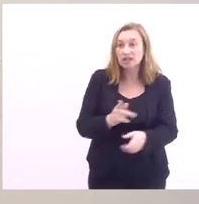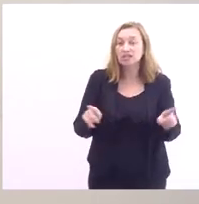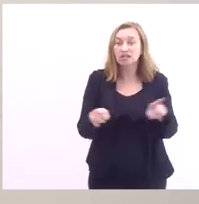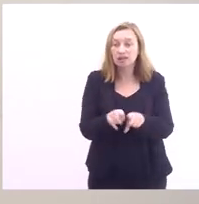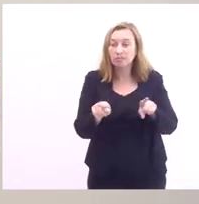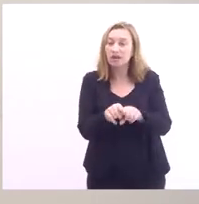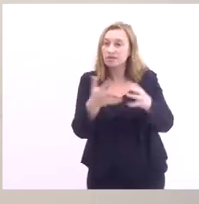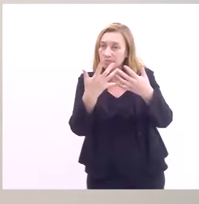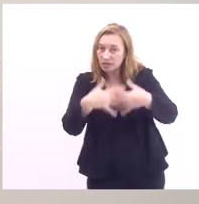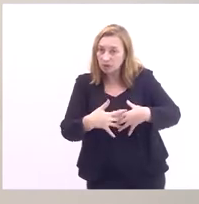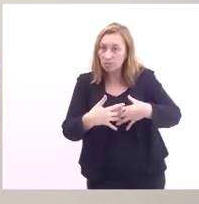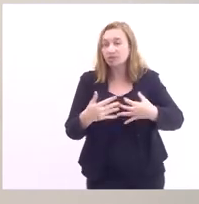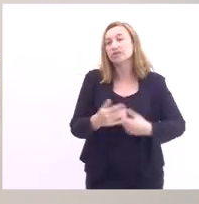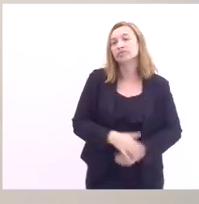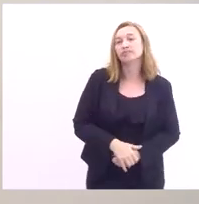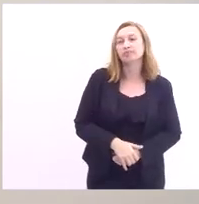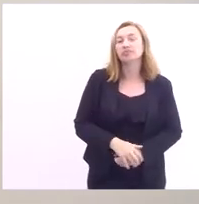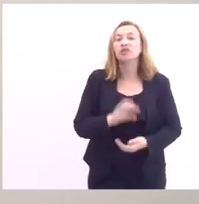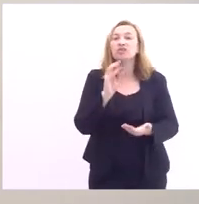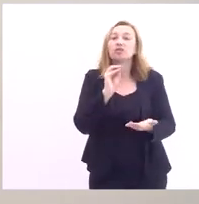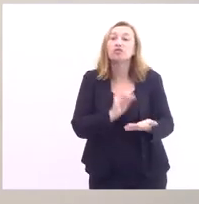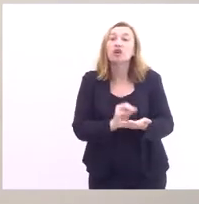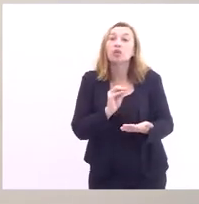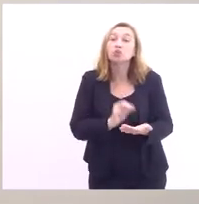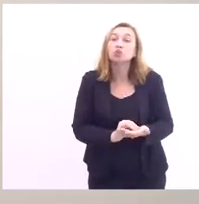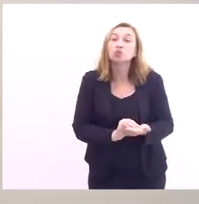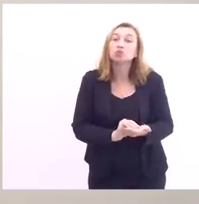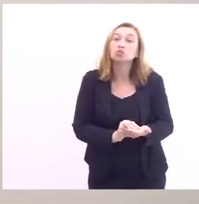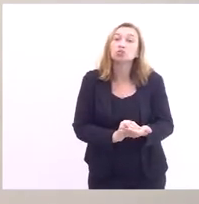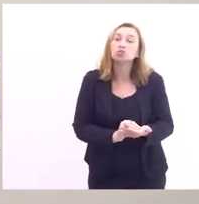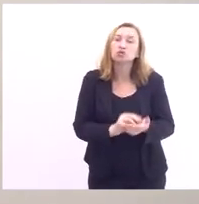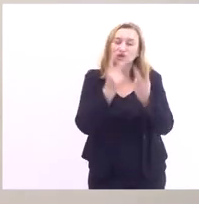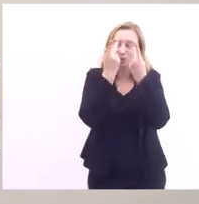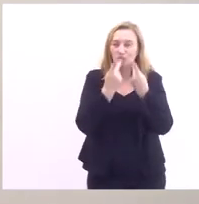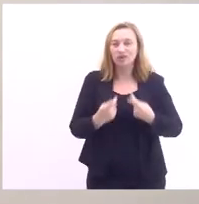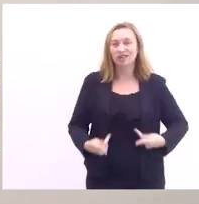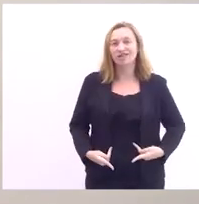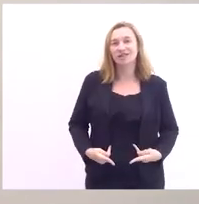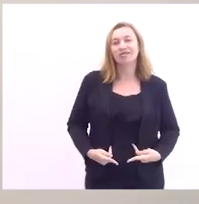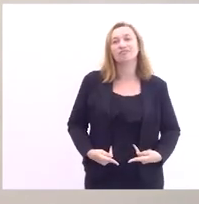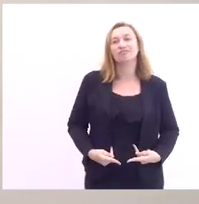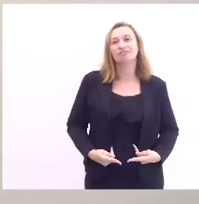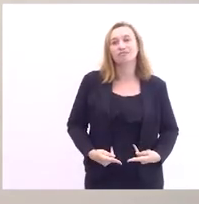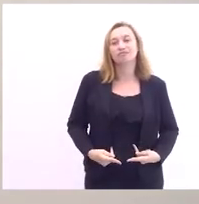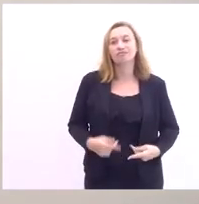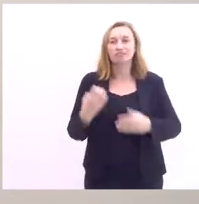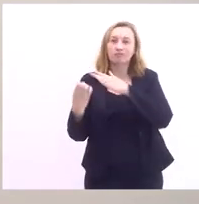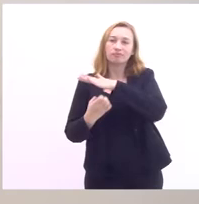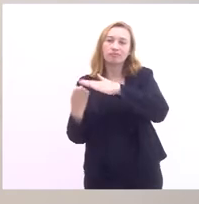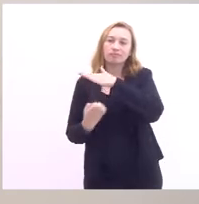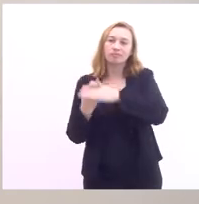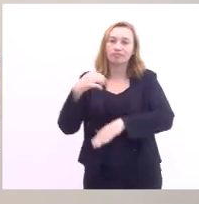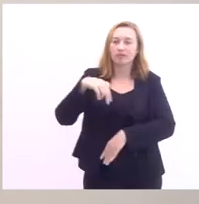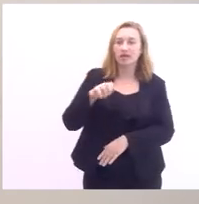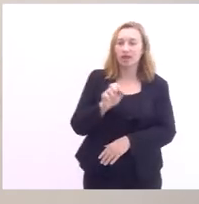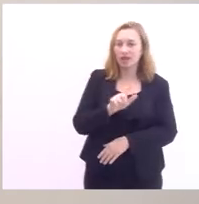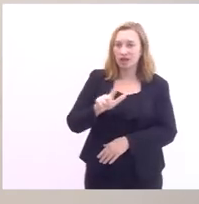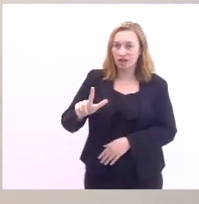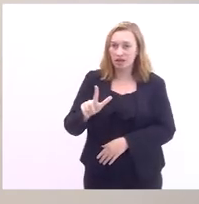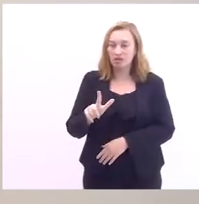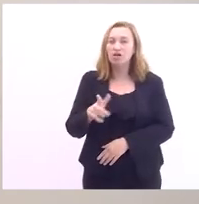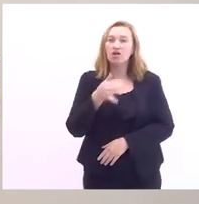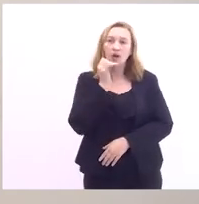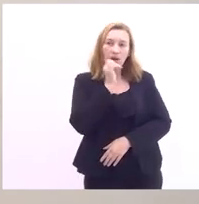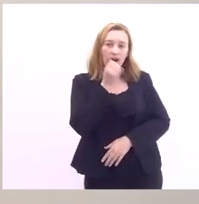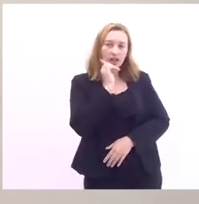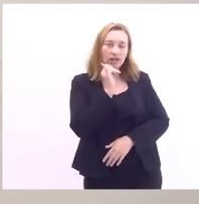em Petrópolis. Falta humanização da empresa Enel. E eu relatei isso